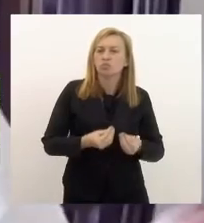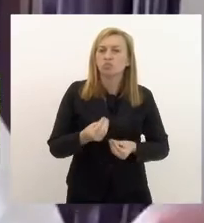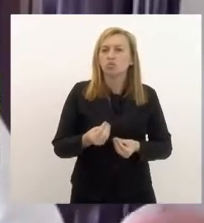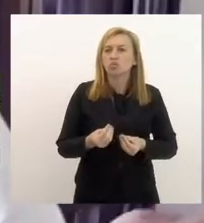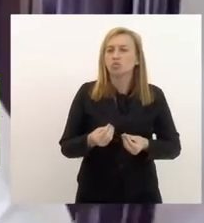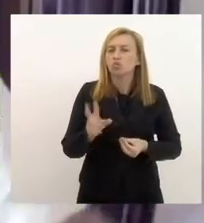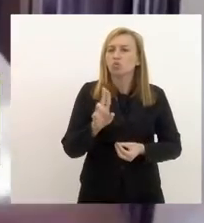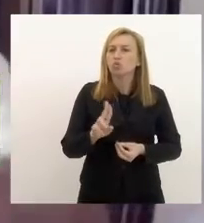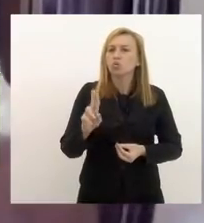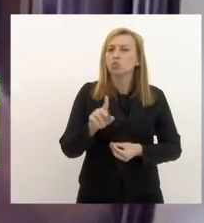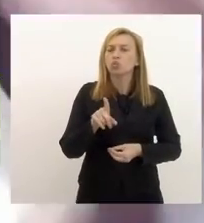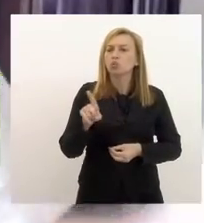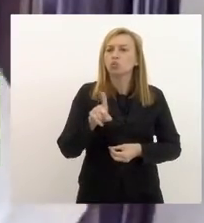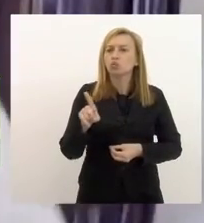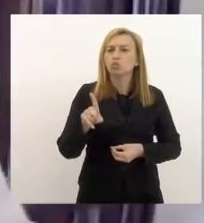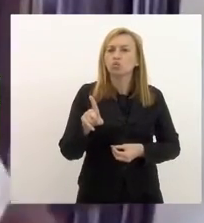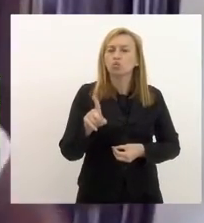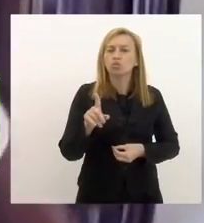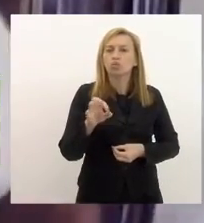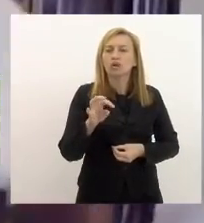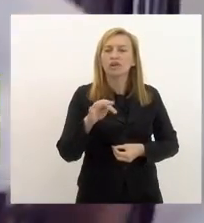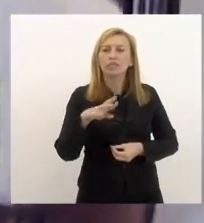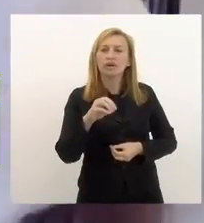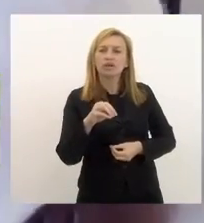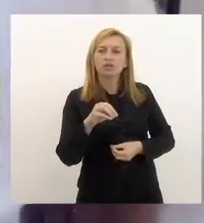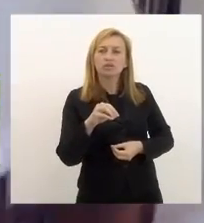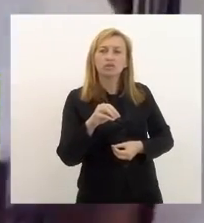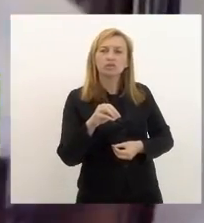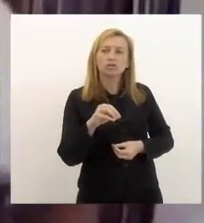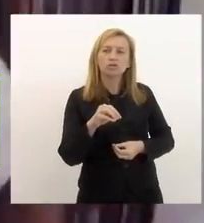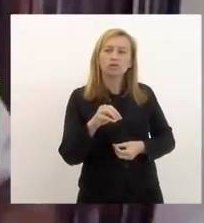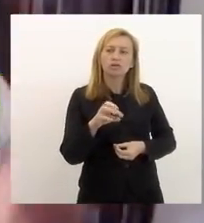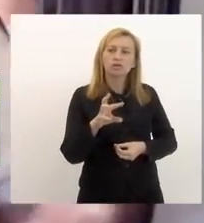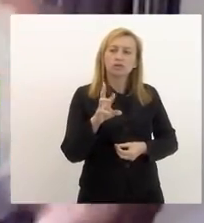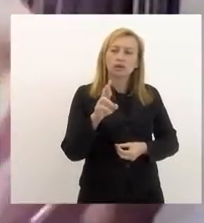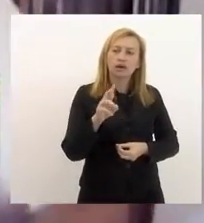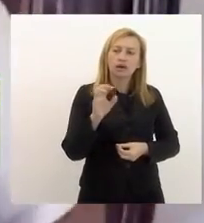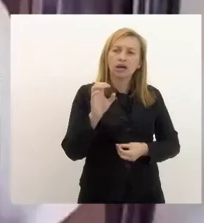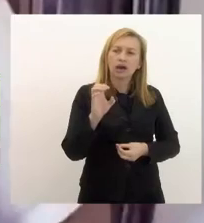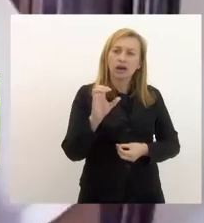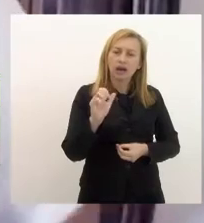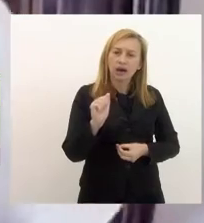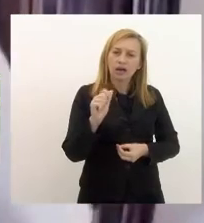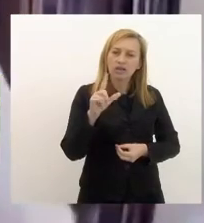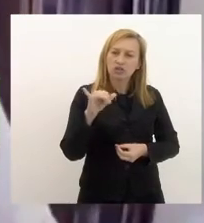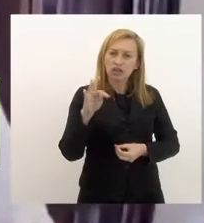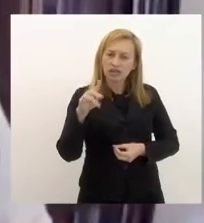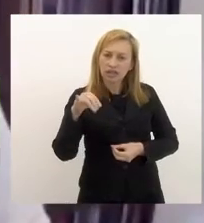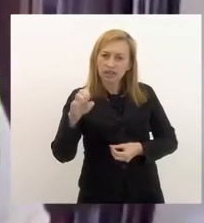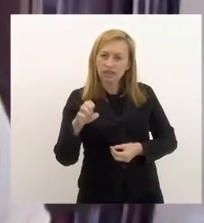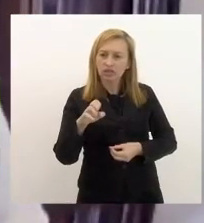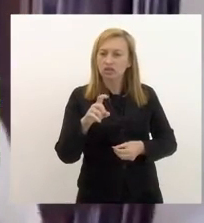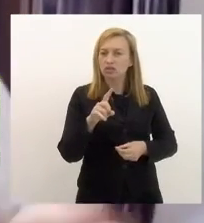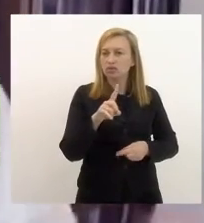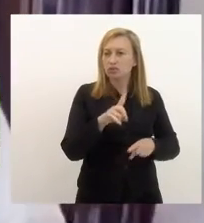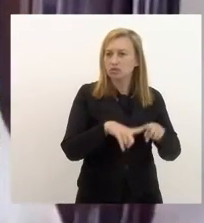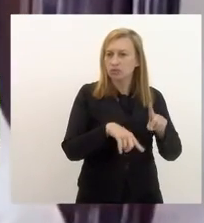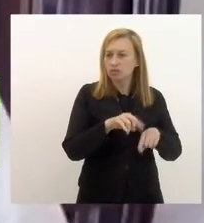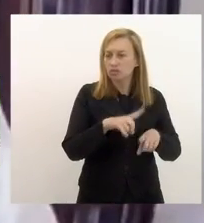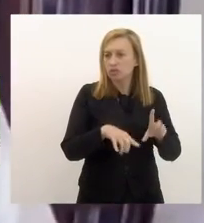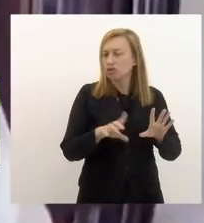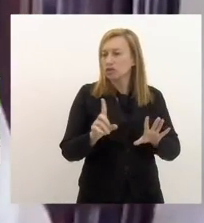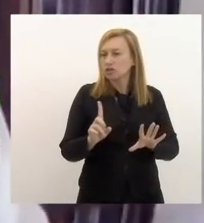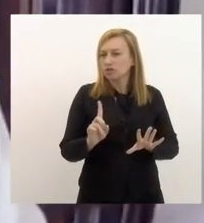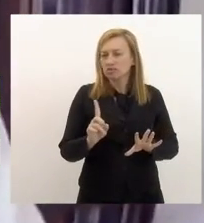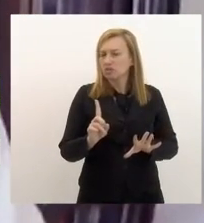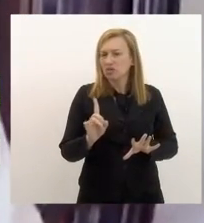instrumento da Ela é bem isso da racionalidade instrumental eu sempre falo disso entendeu Pode deixar